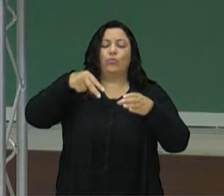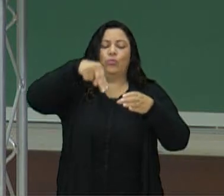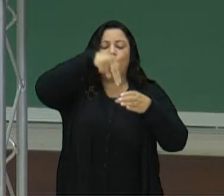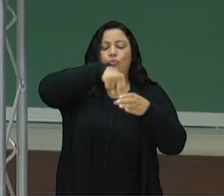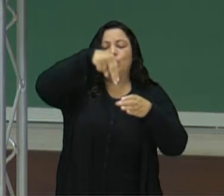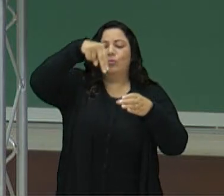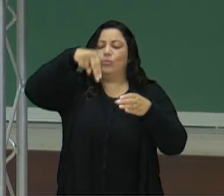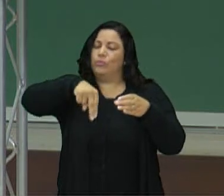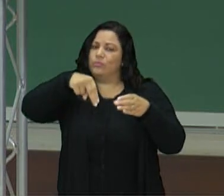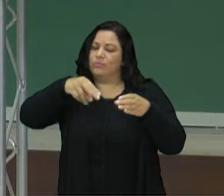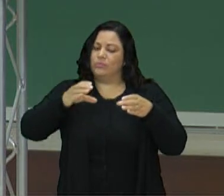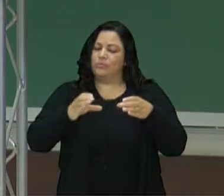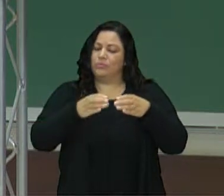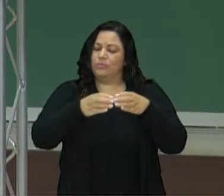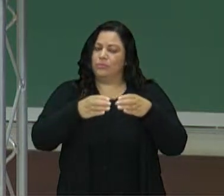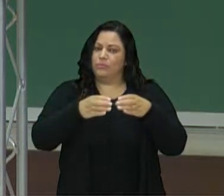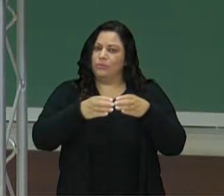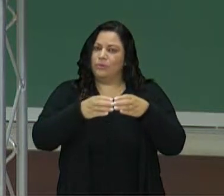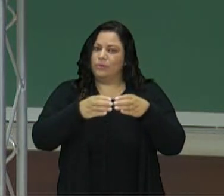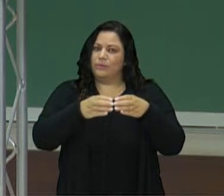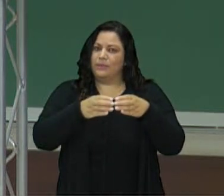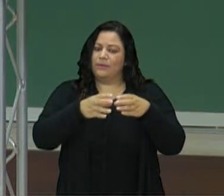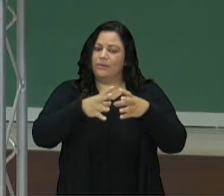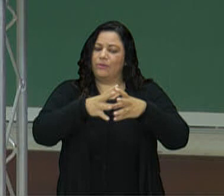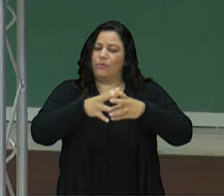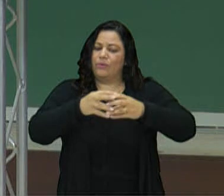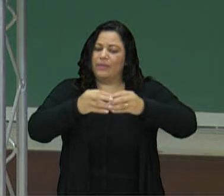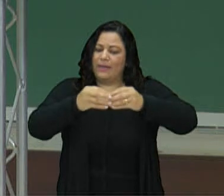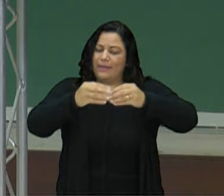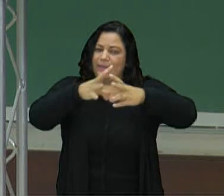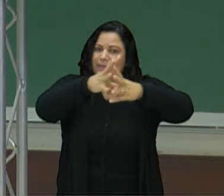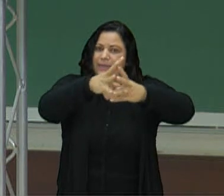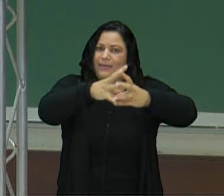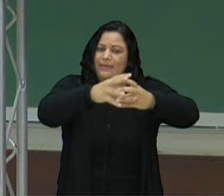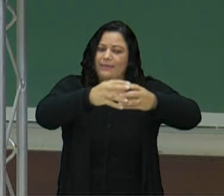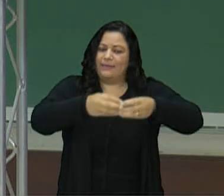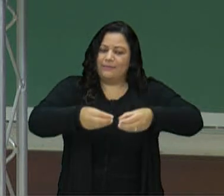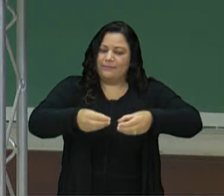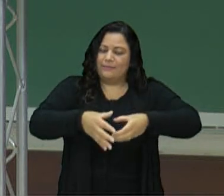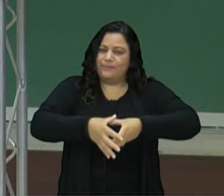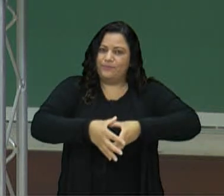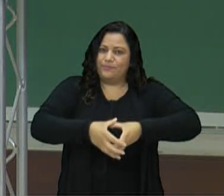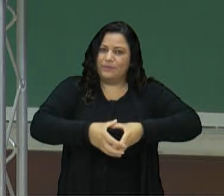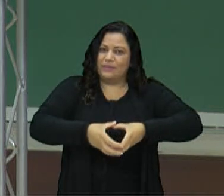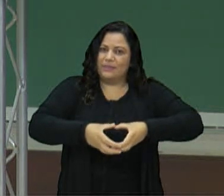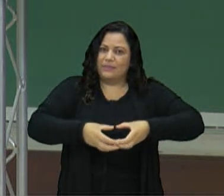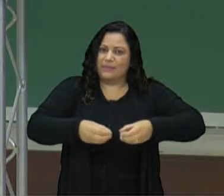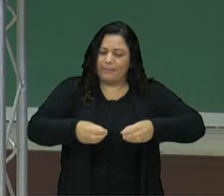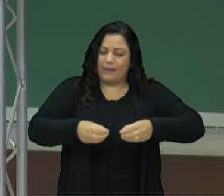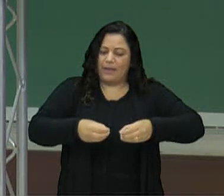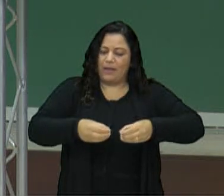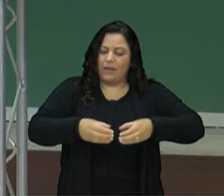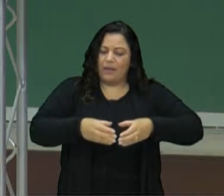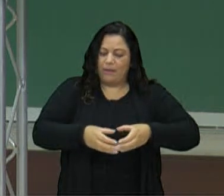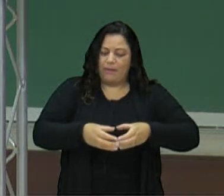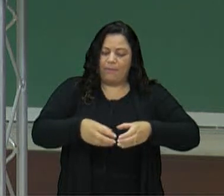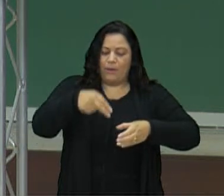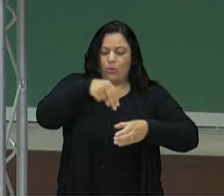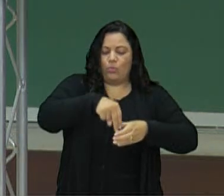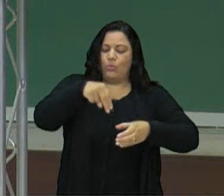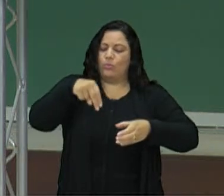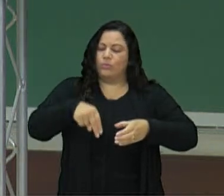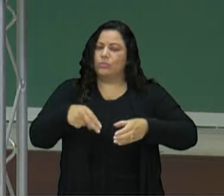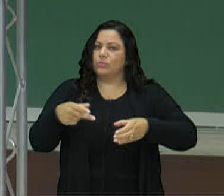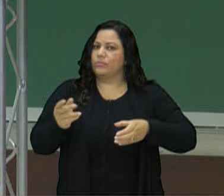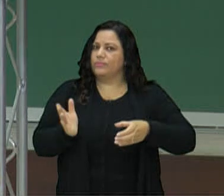dentro. Quando a célula ia se separar, formando duas células, cada uma com seu núcleo, parou e ficou uma célula com dois núcleos.